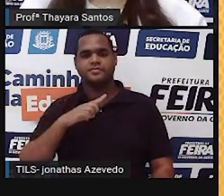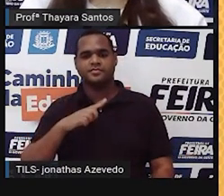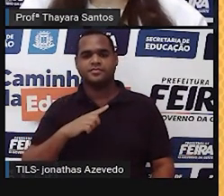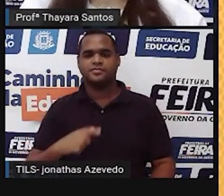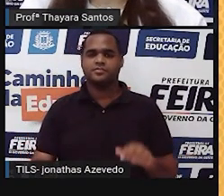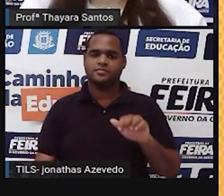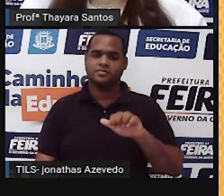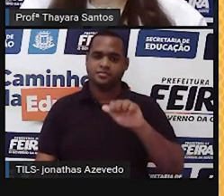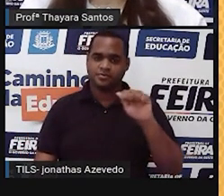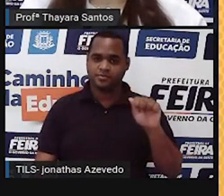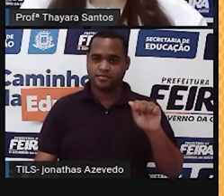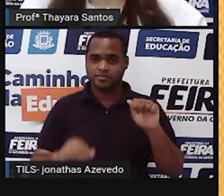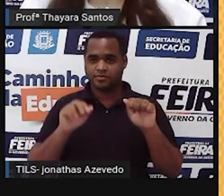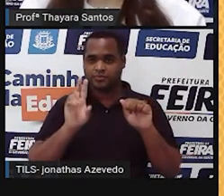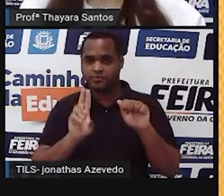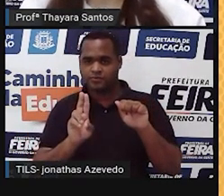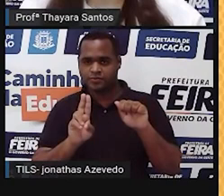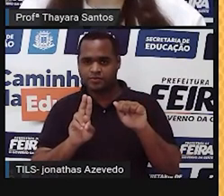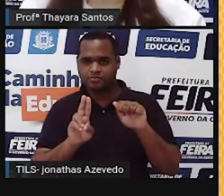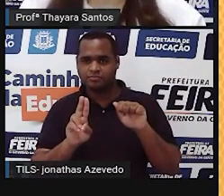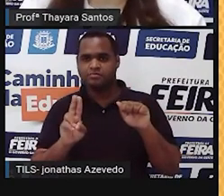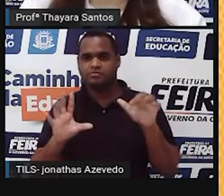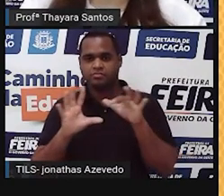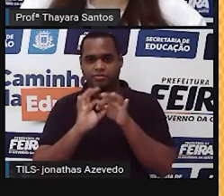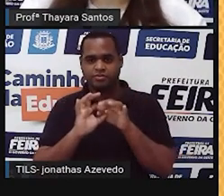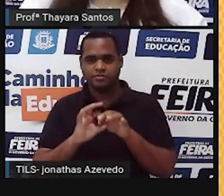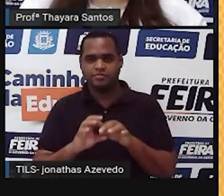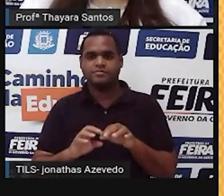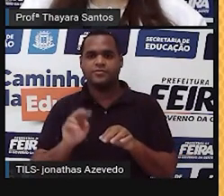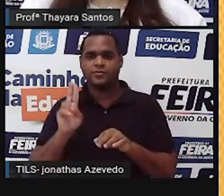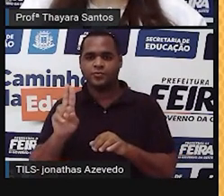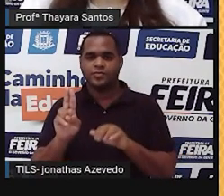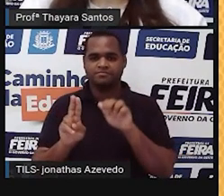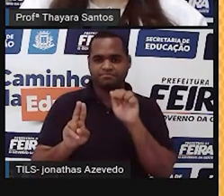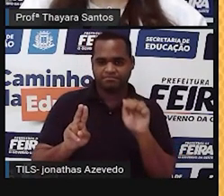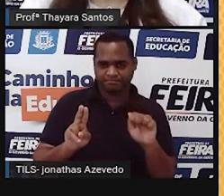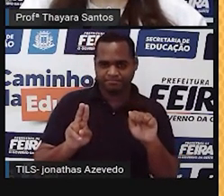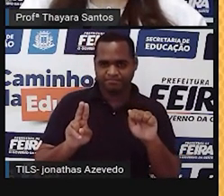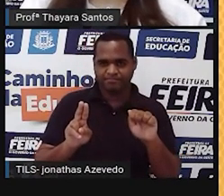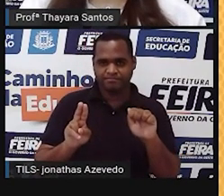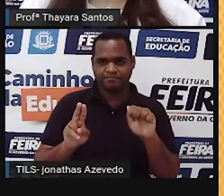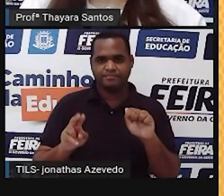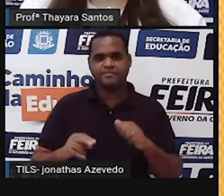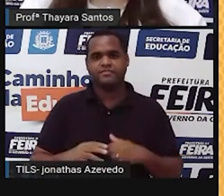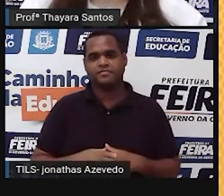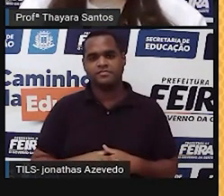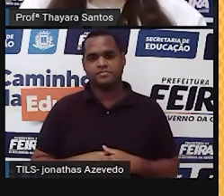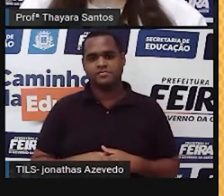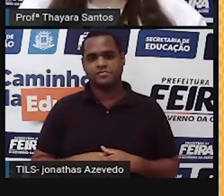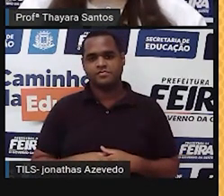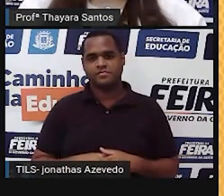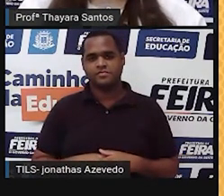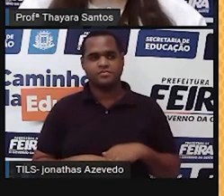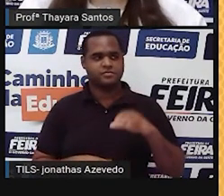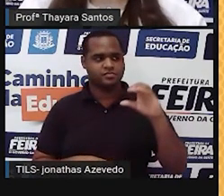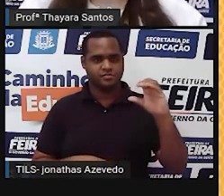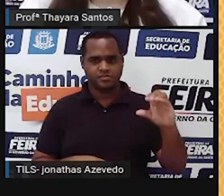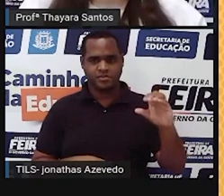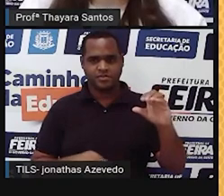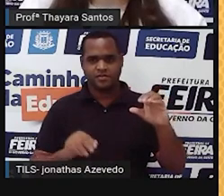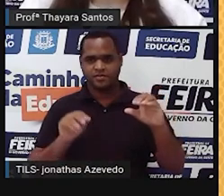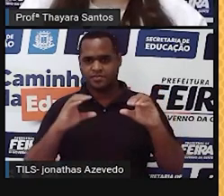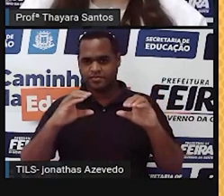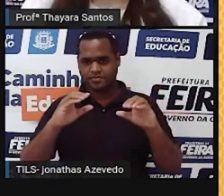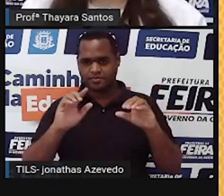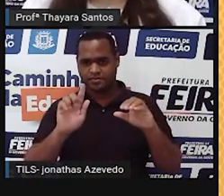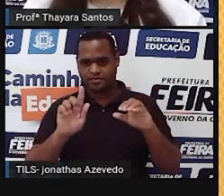ter que ter uma uracila. Se eu tiver uma uracila, do outro lado vai ter a adenina. A citosina e a guanina continuam iguais como ocorre